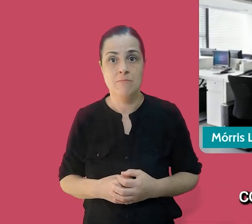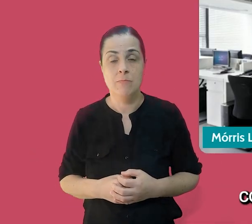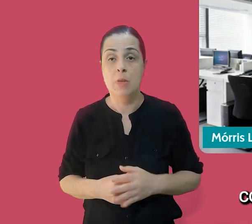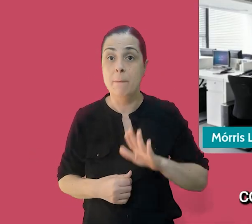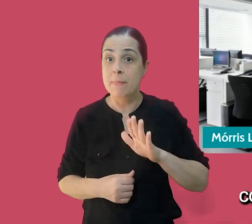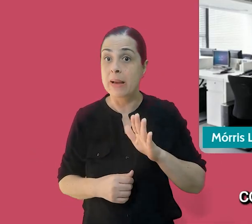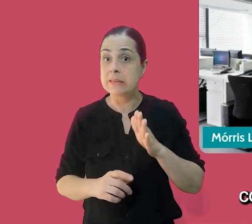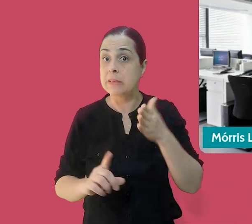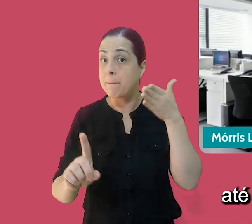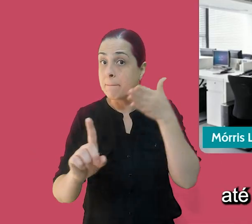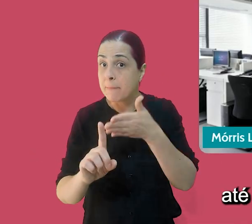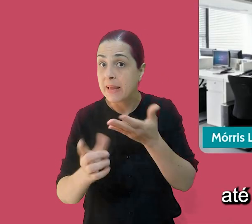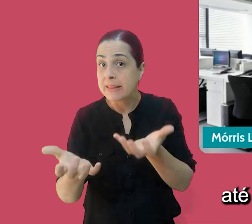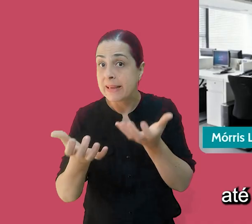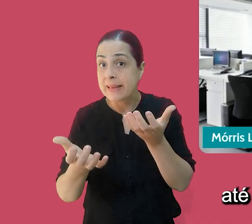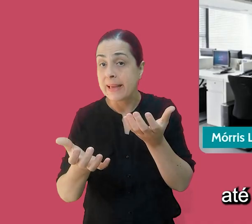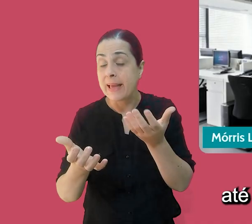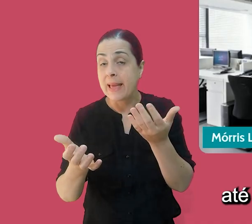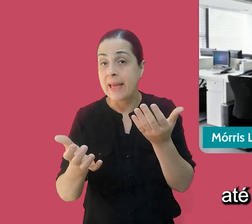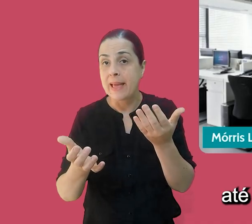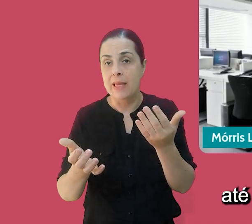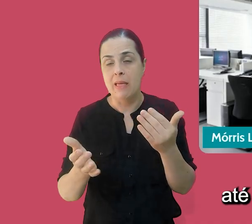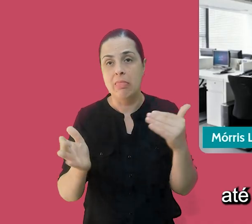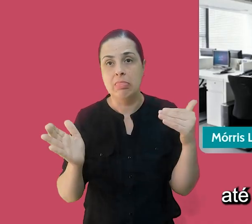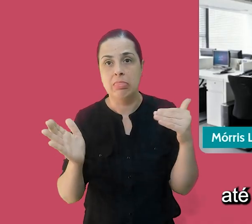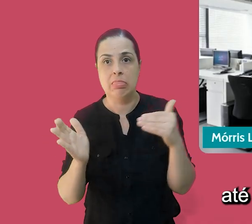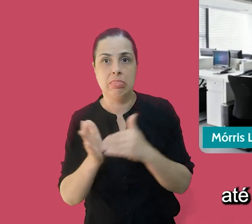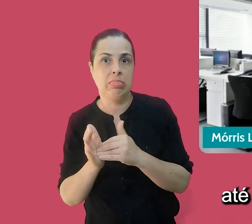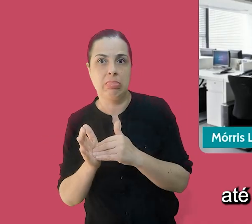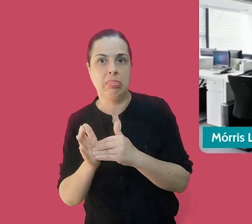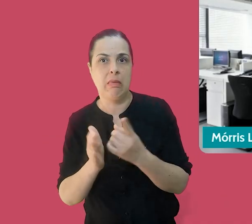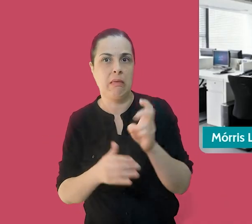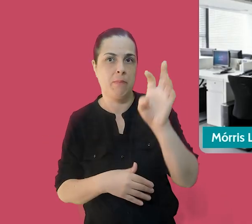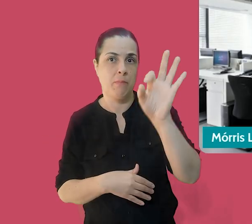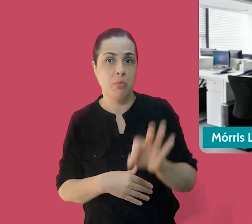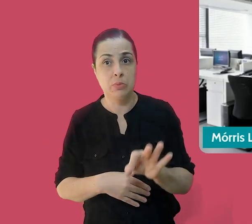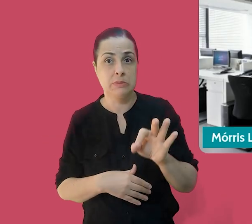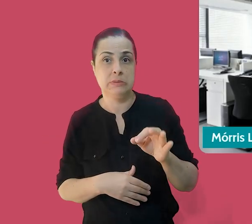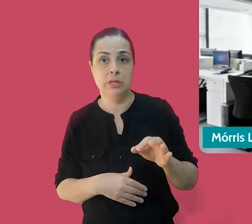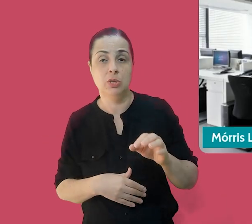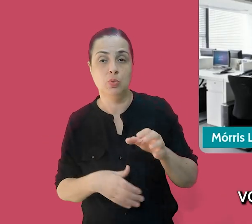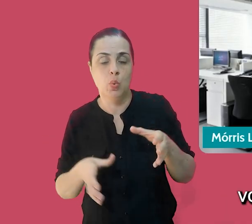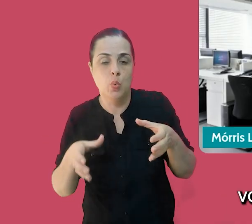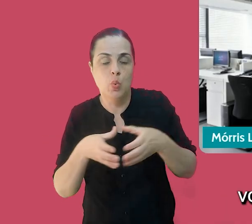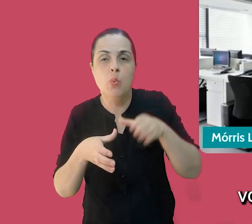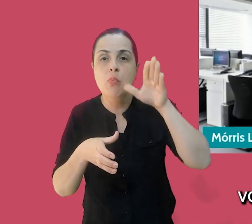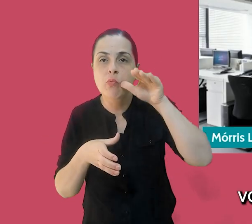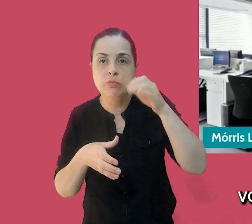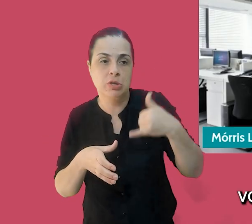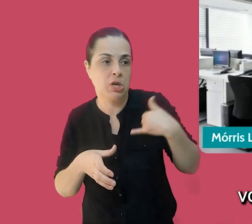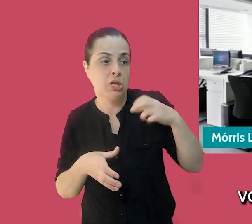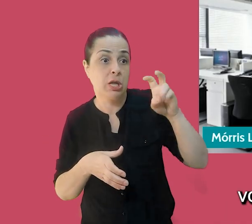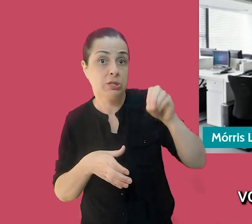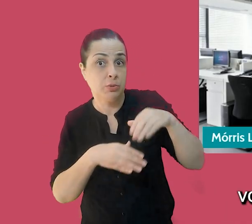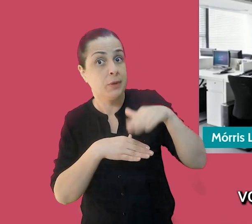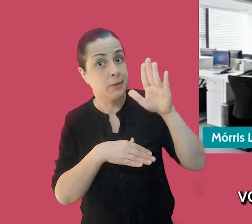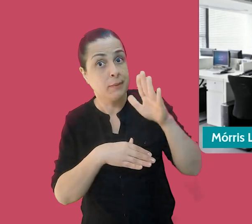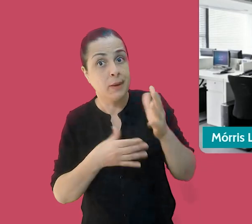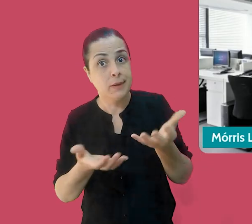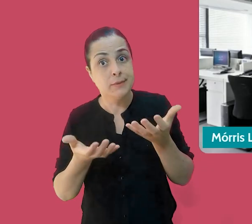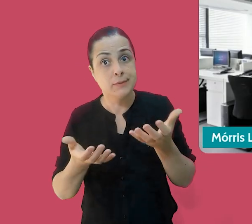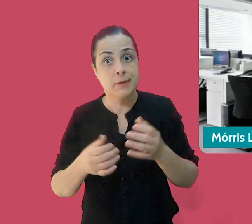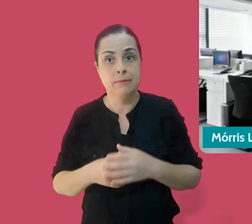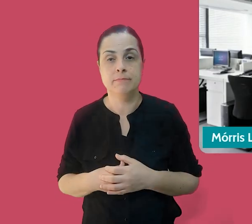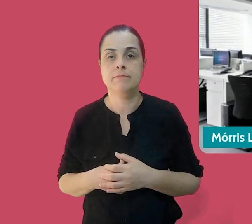a meta de chegar a 15% até 20% de colaboradores 50 a mais. E assim você tem ambientes de